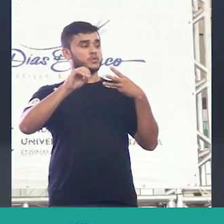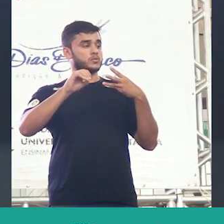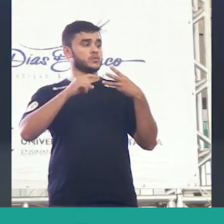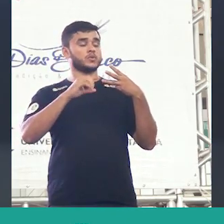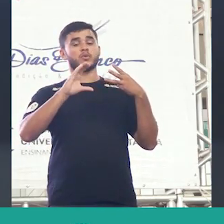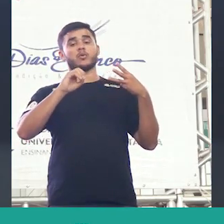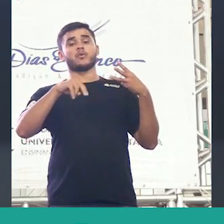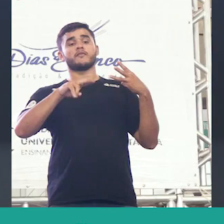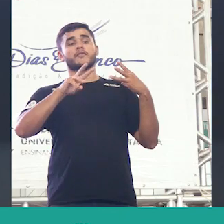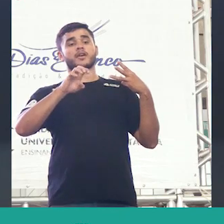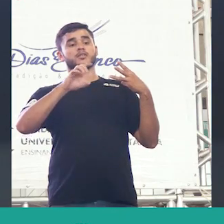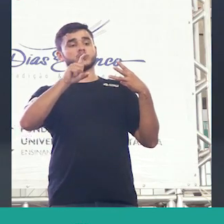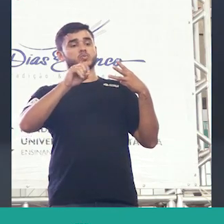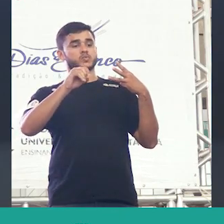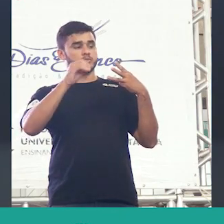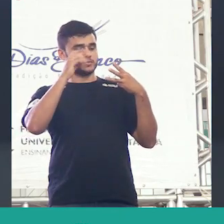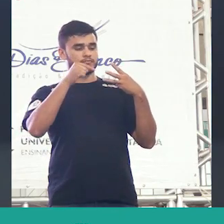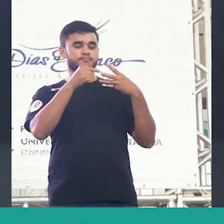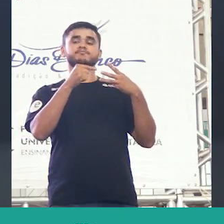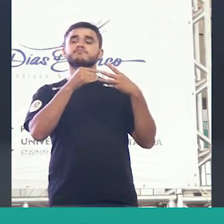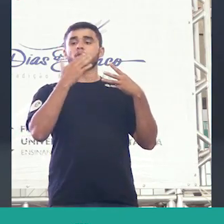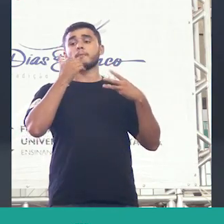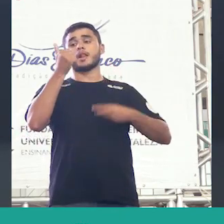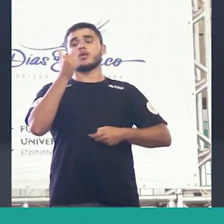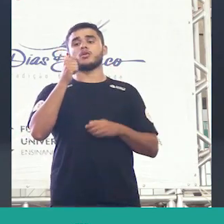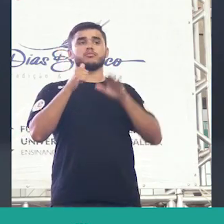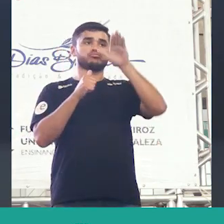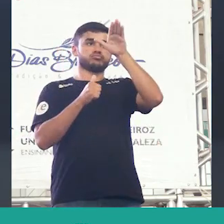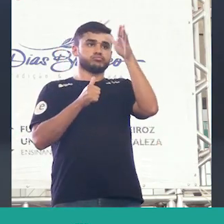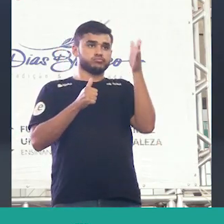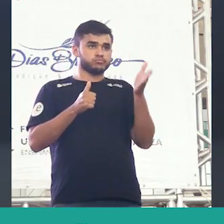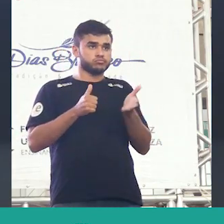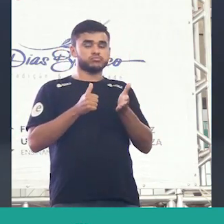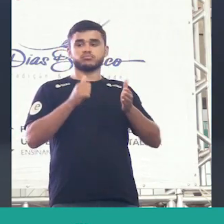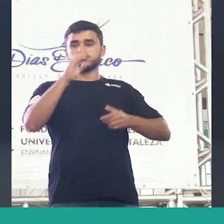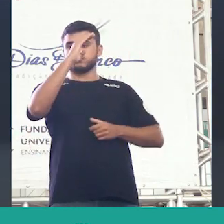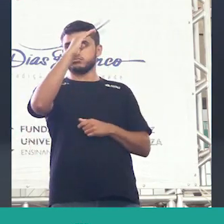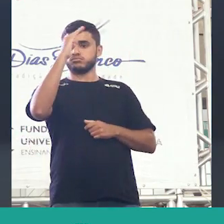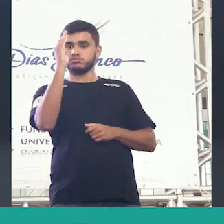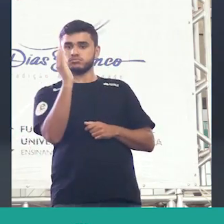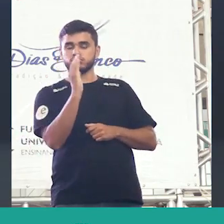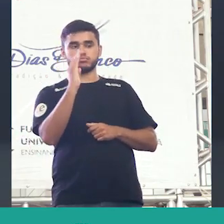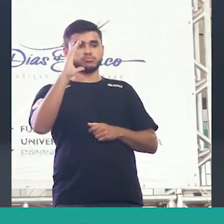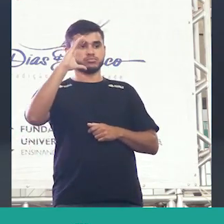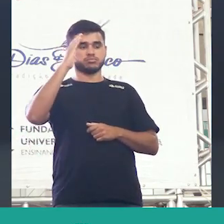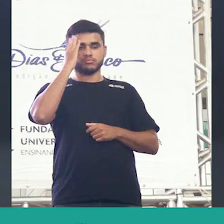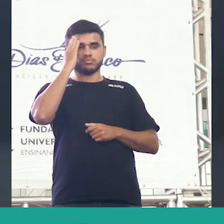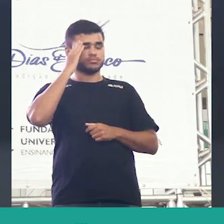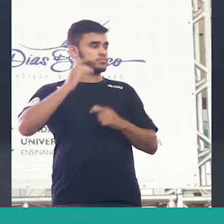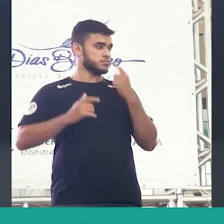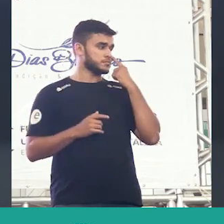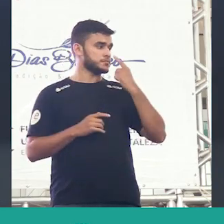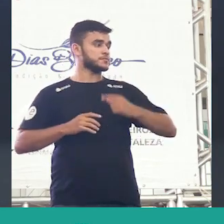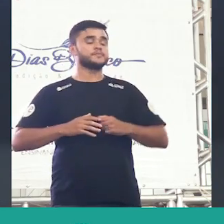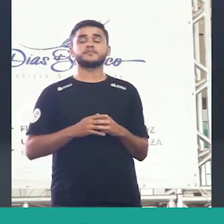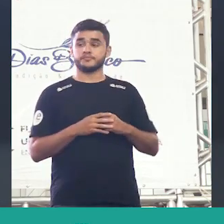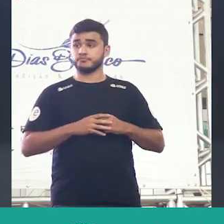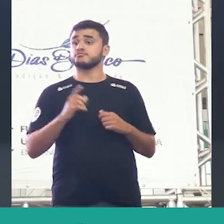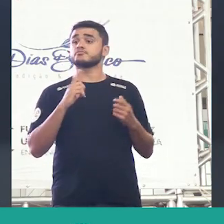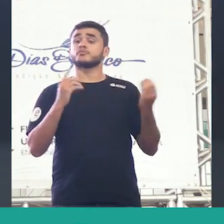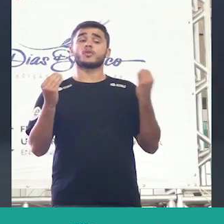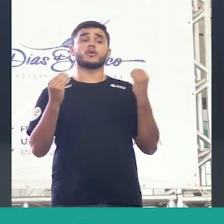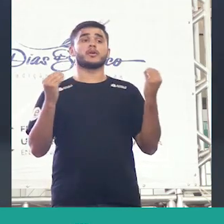Falem aí. Côncavo. No espelho, côncavo. Aí eu pergunto para vocês, o que é que acontece,